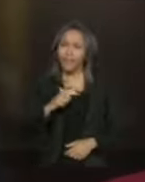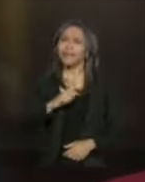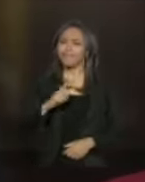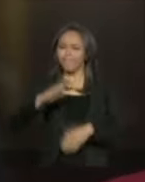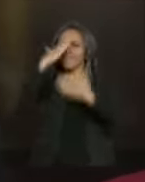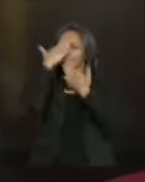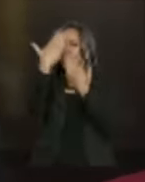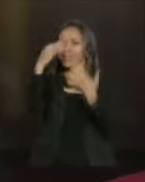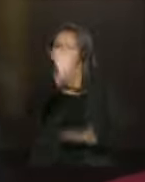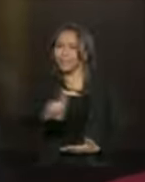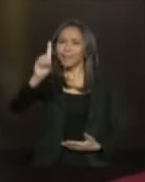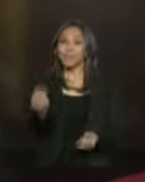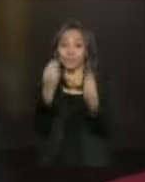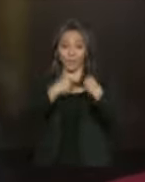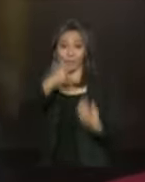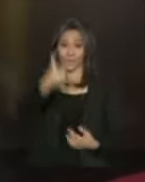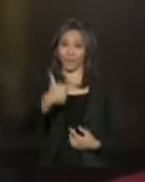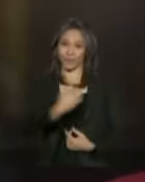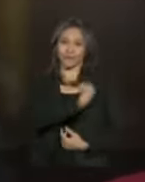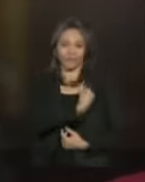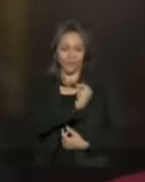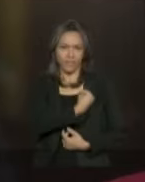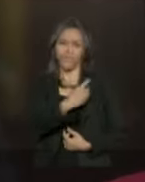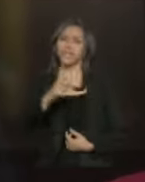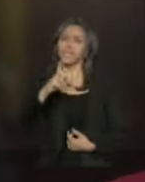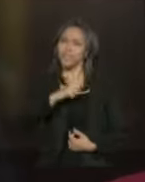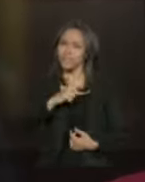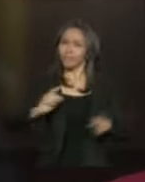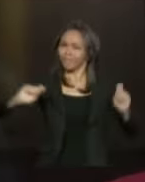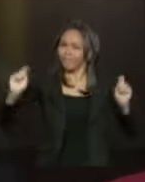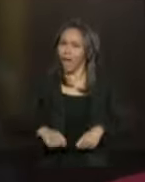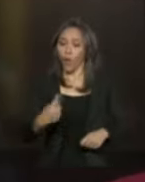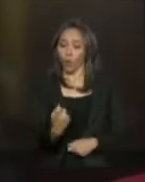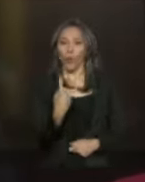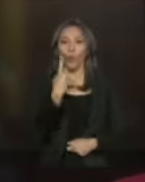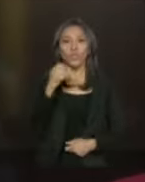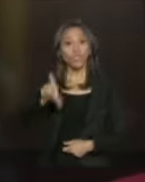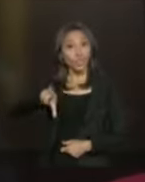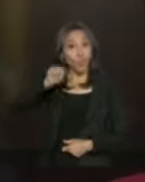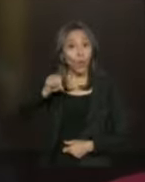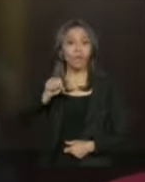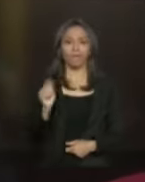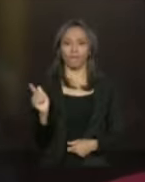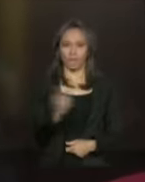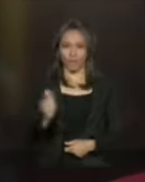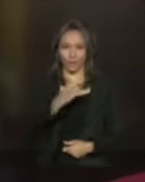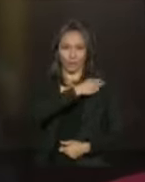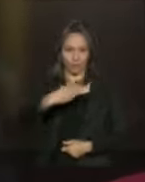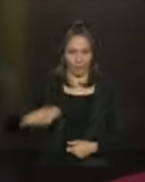que me deu uma segunda vida e tive a possibilidade ímpar de escolher 22